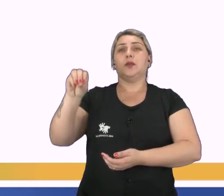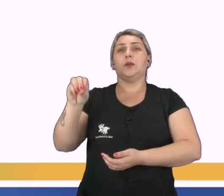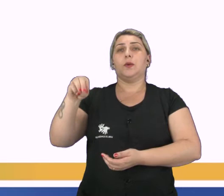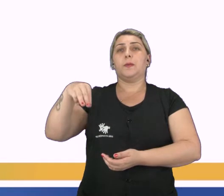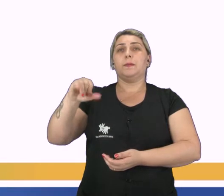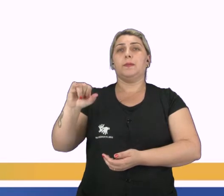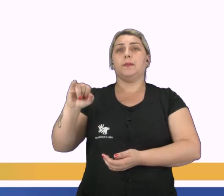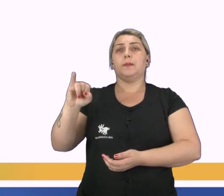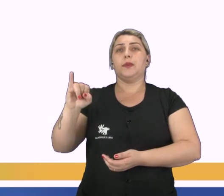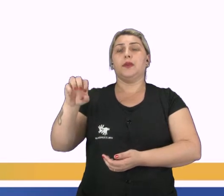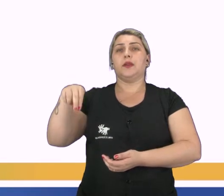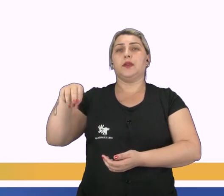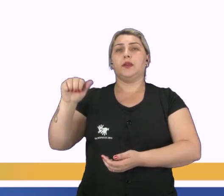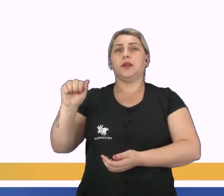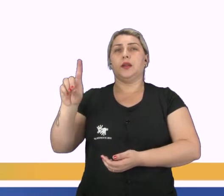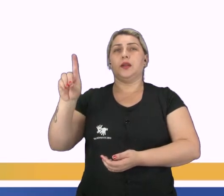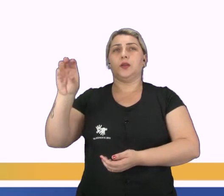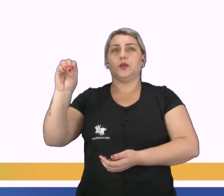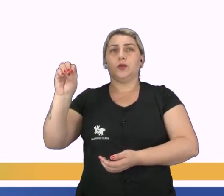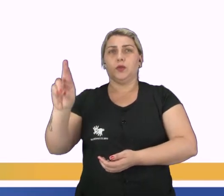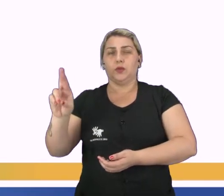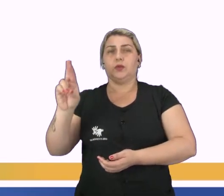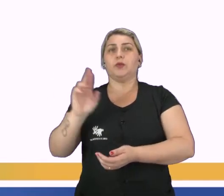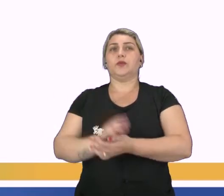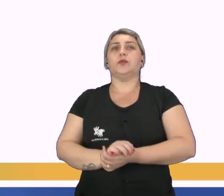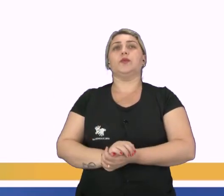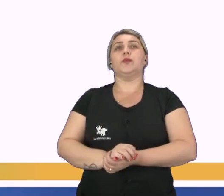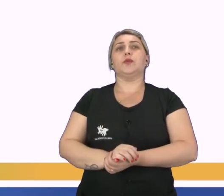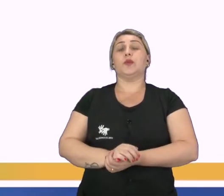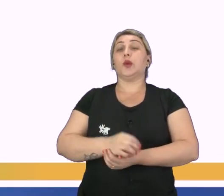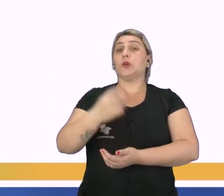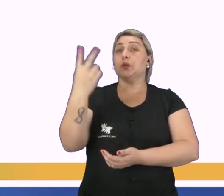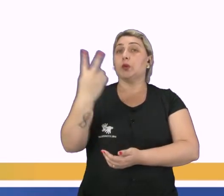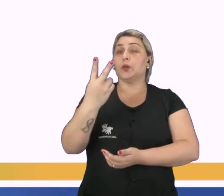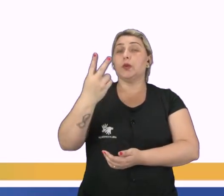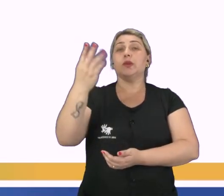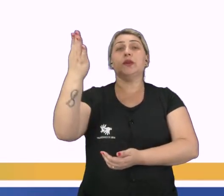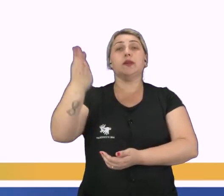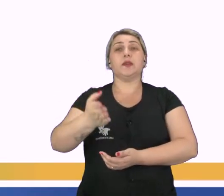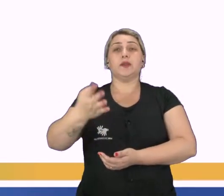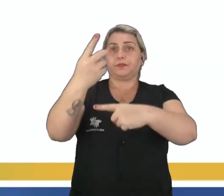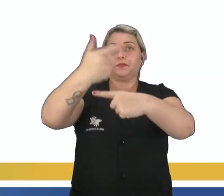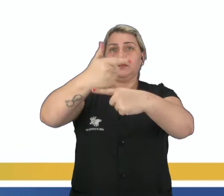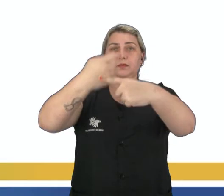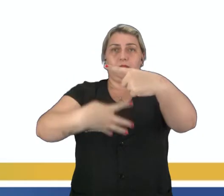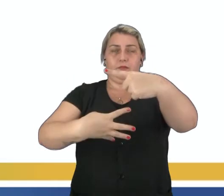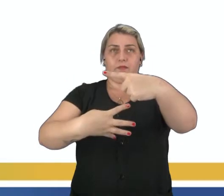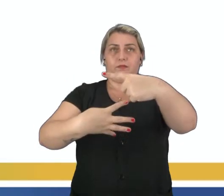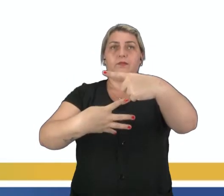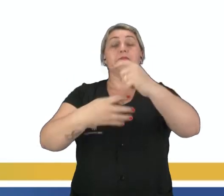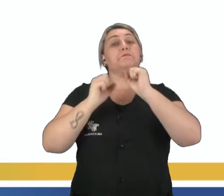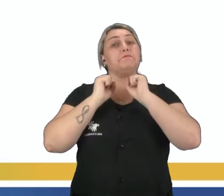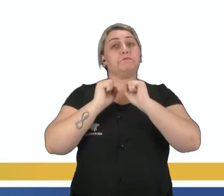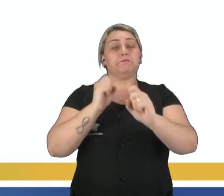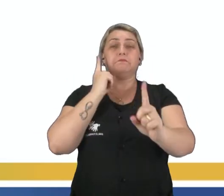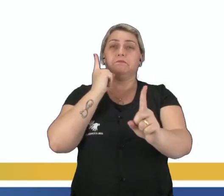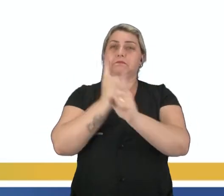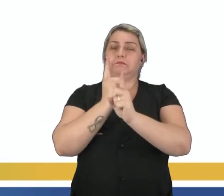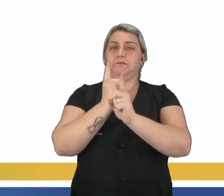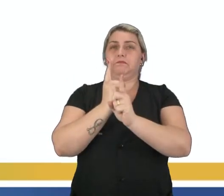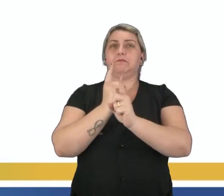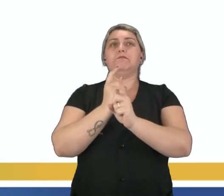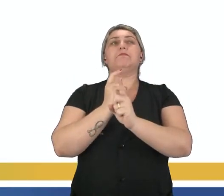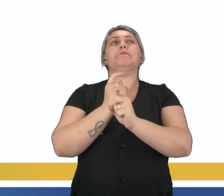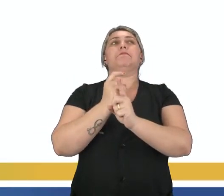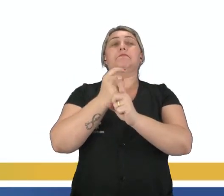denominador, né? Podemos ler dessa forma, 2/4, né? E nós também podemos encontrar